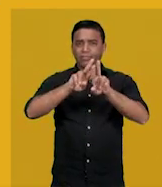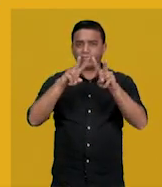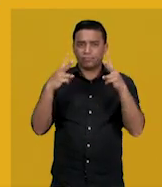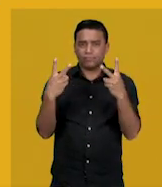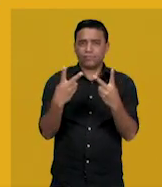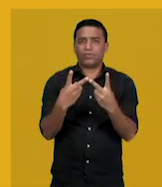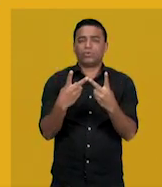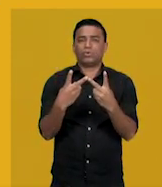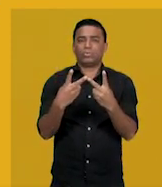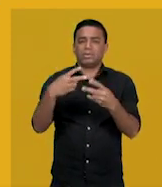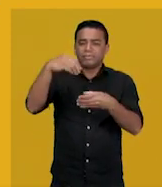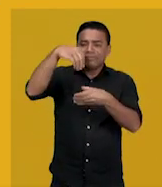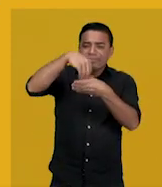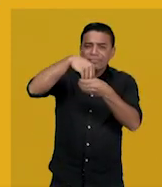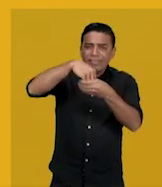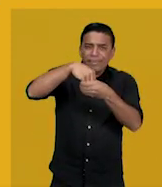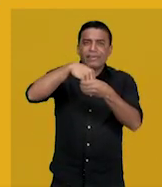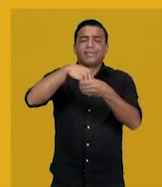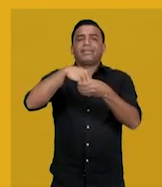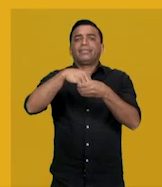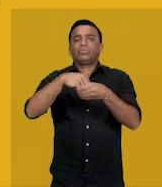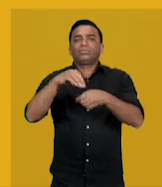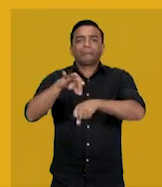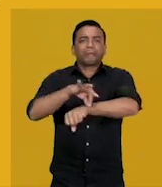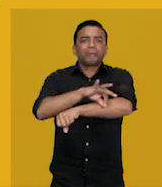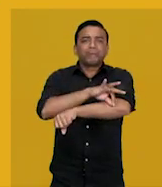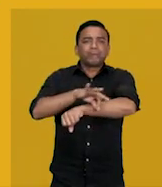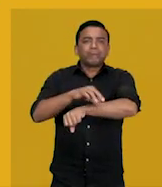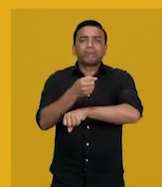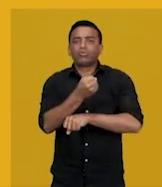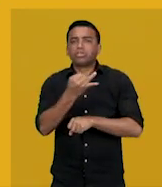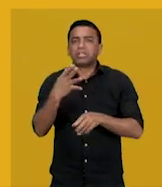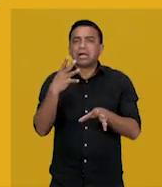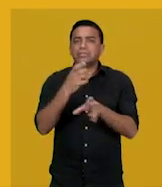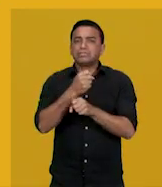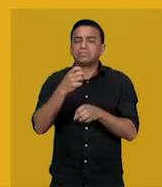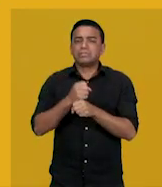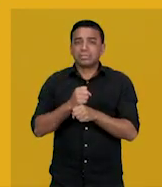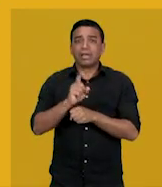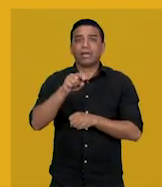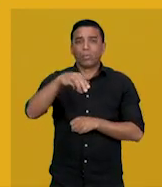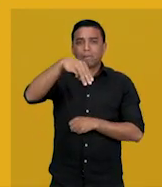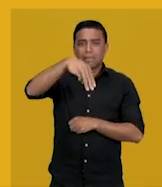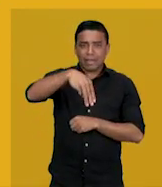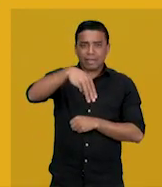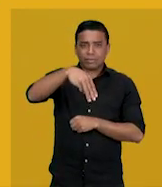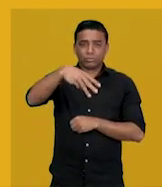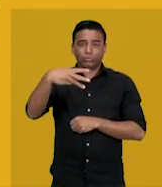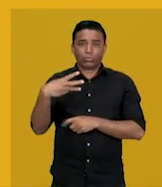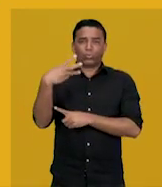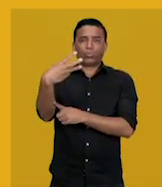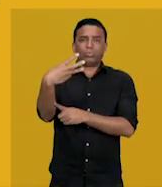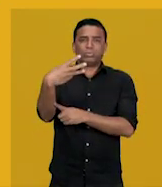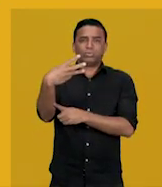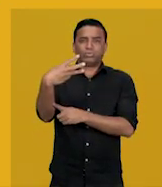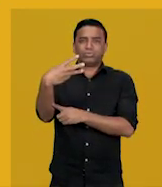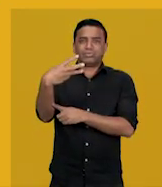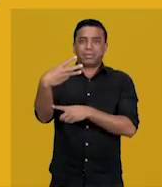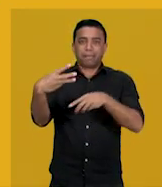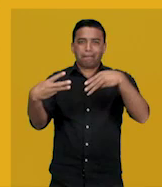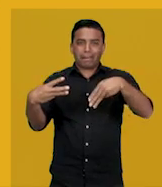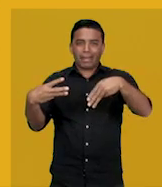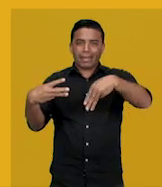do recipiente, a medida padrão é 1 metro cúbico. O volume de 1 metro